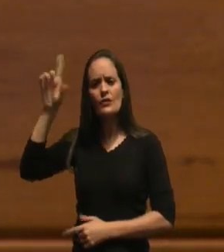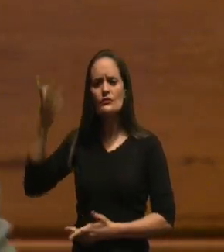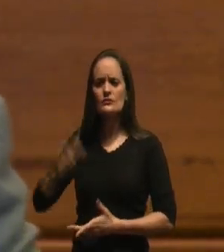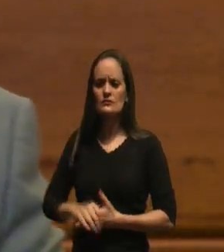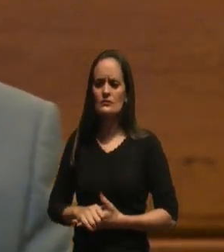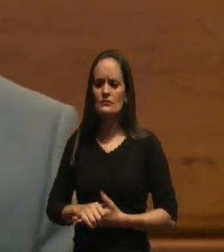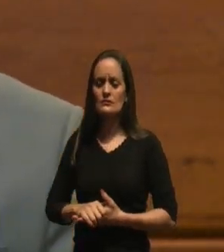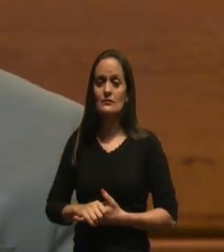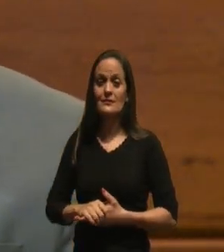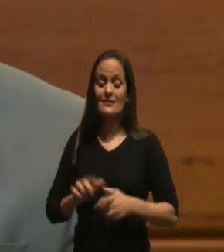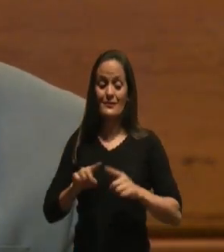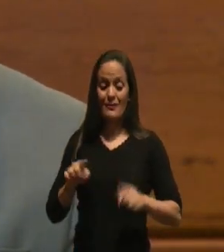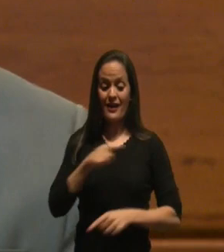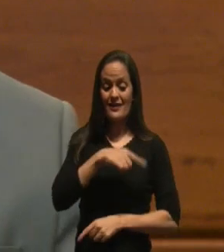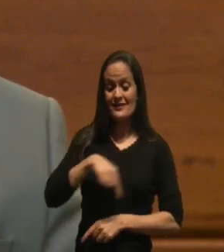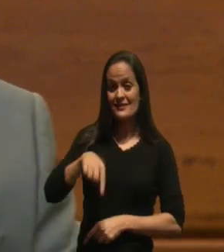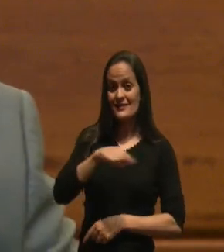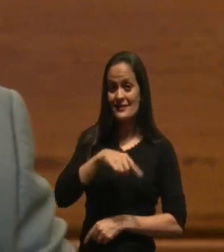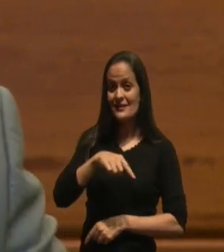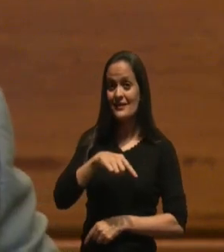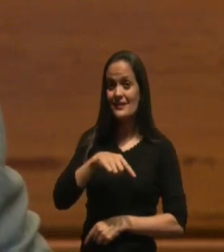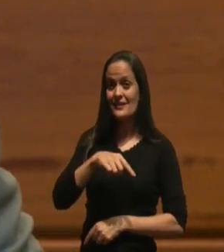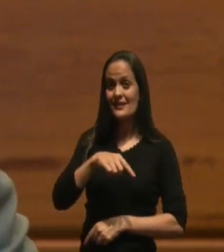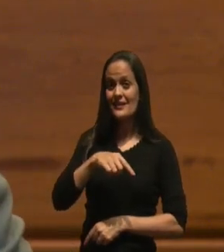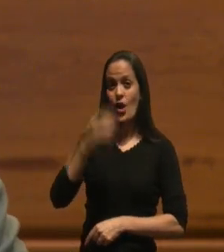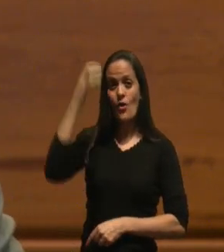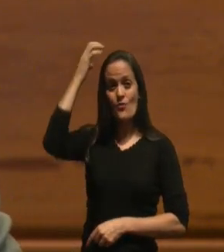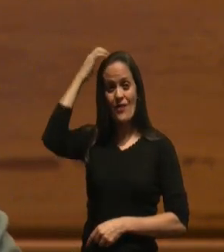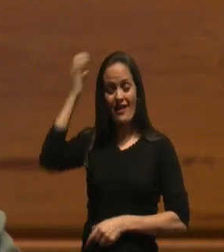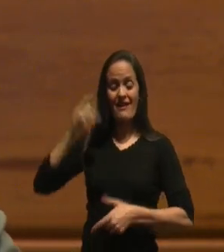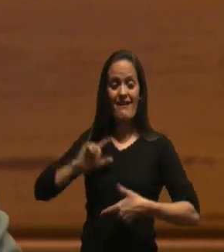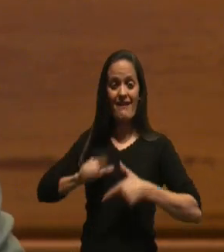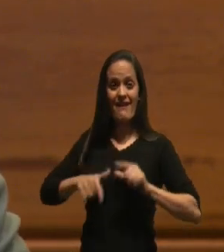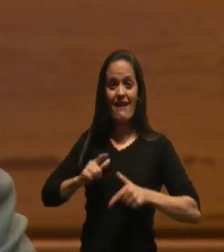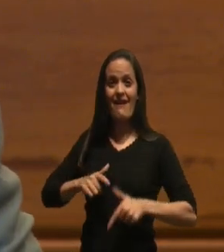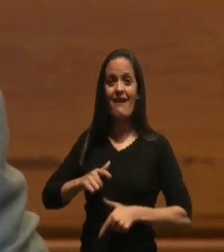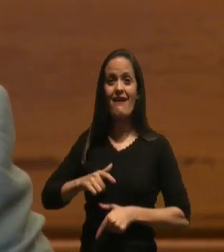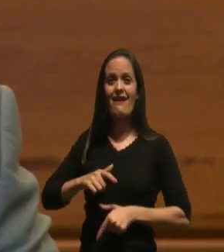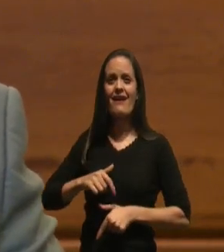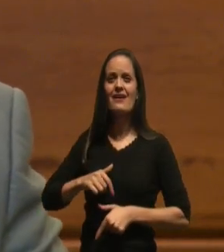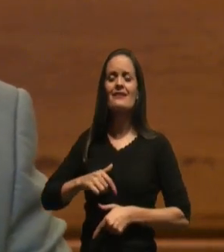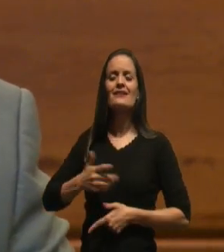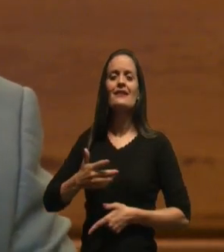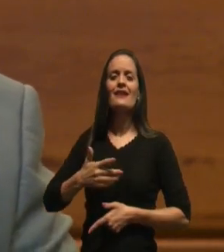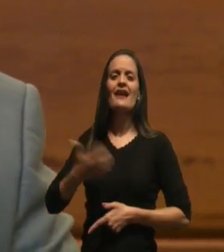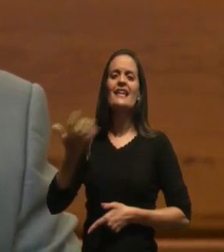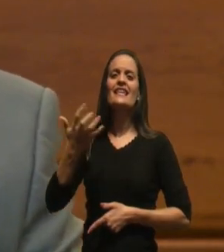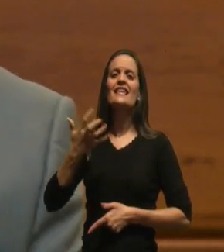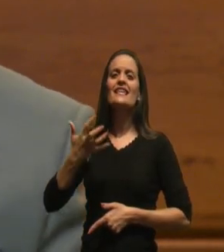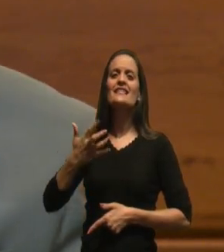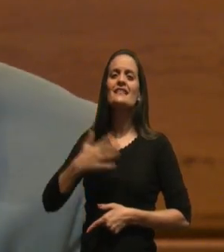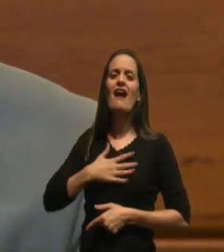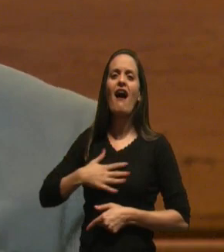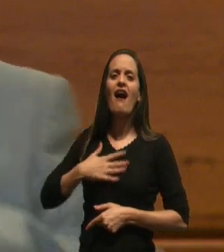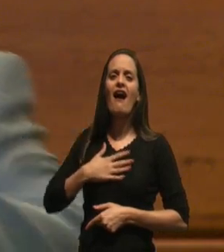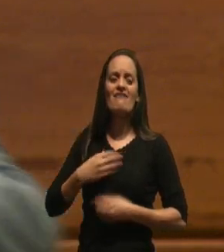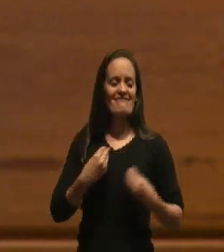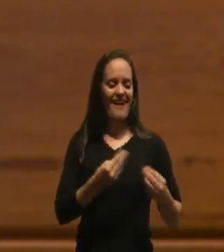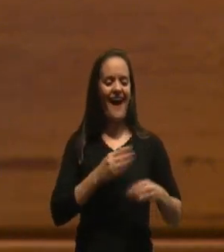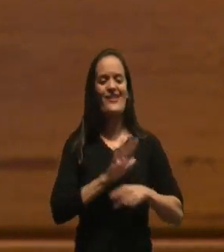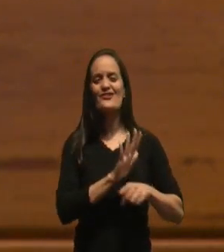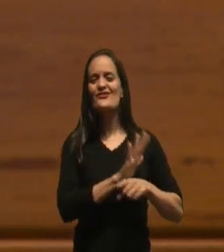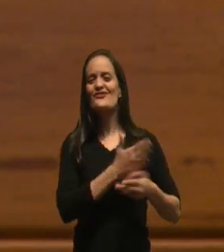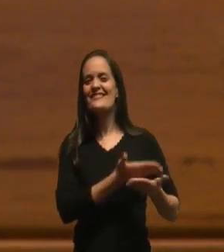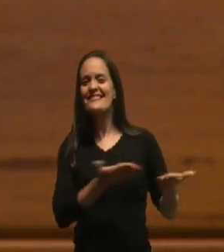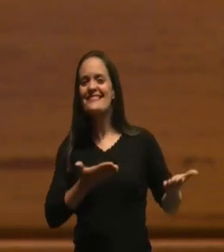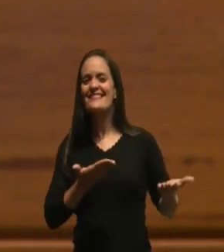preferiu agradar mais ao seu compadre, a Acabe, do que a Deus. E ele, assim mesmo, ele